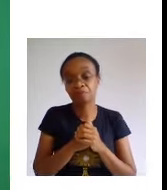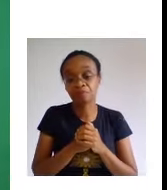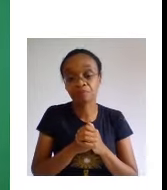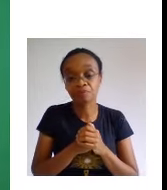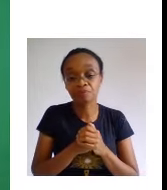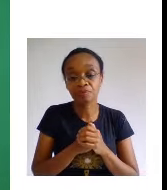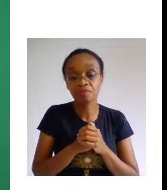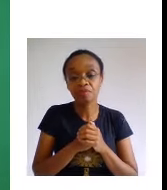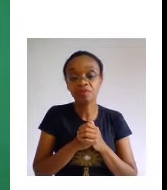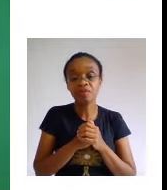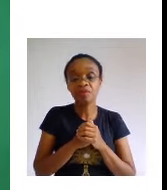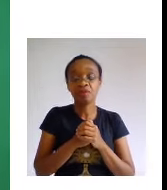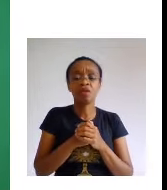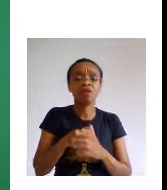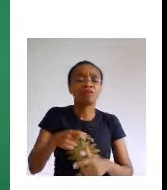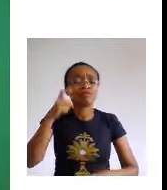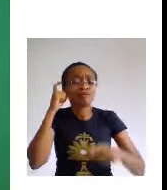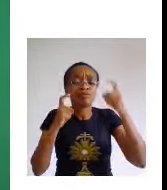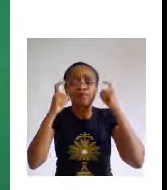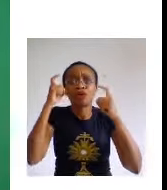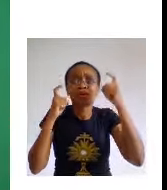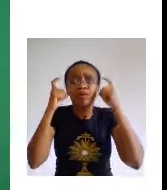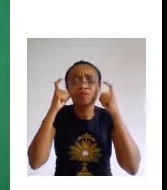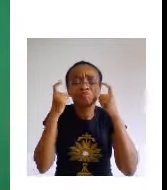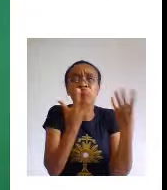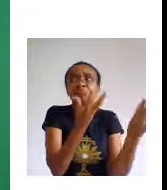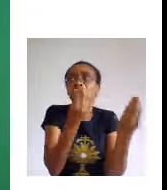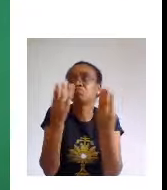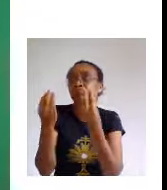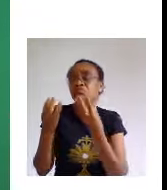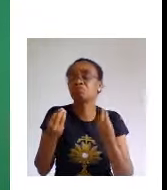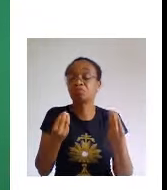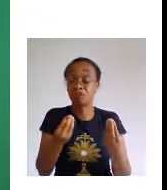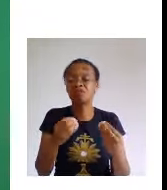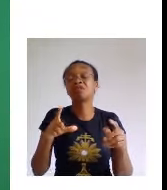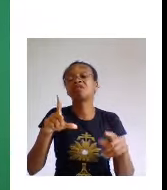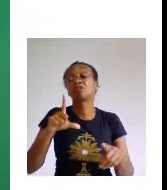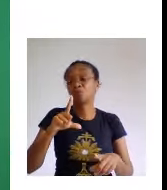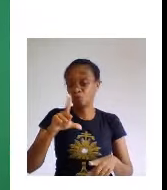Entre as várias preocupações da nossa comissão,